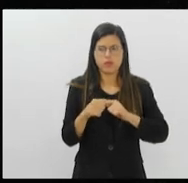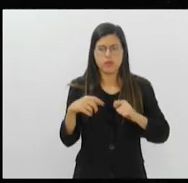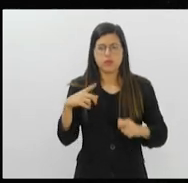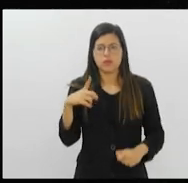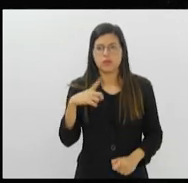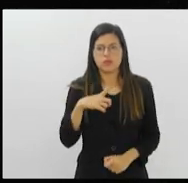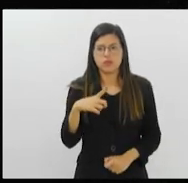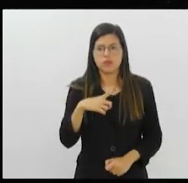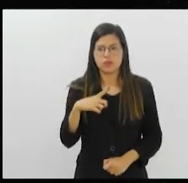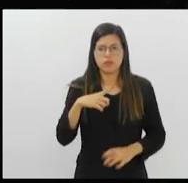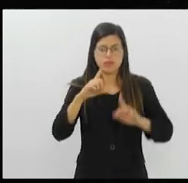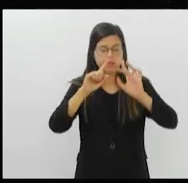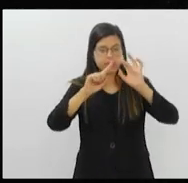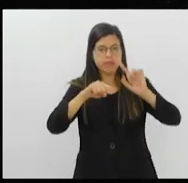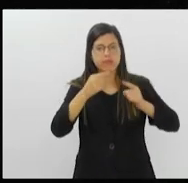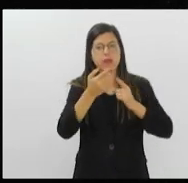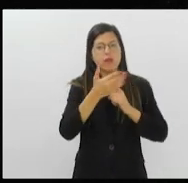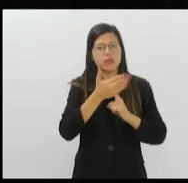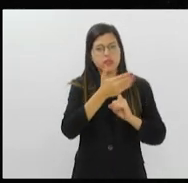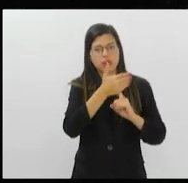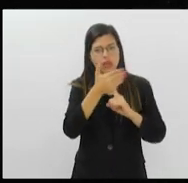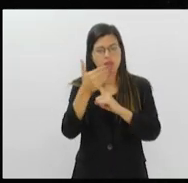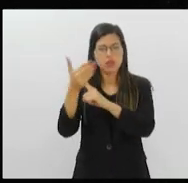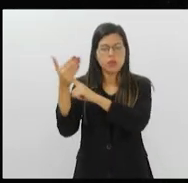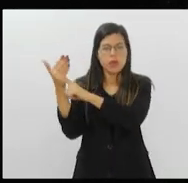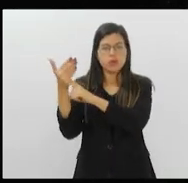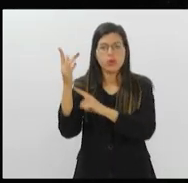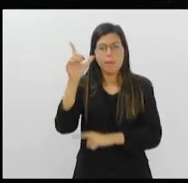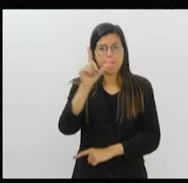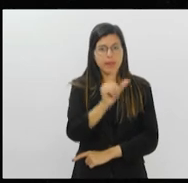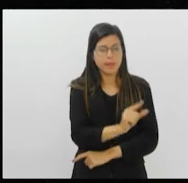avanços tecnológicos para minimizar